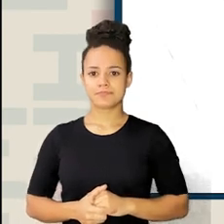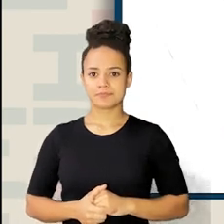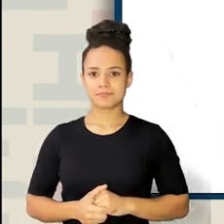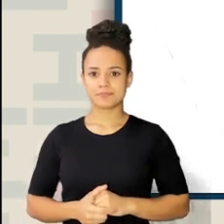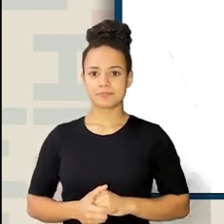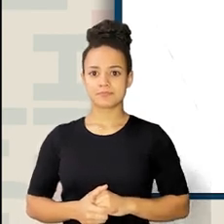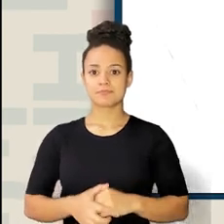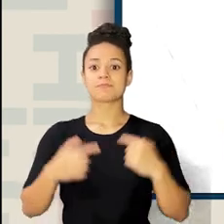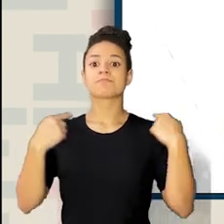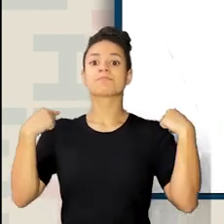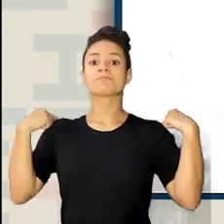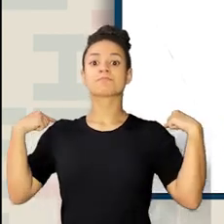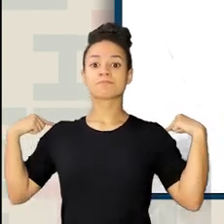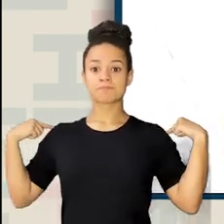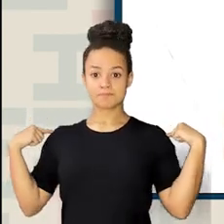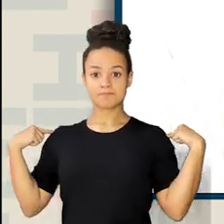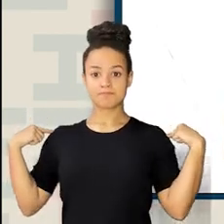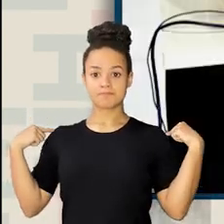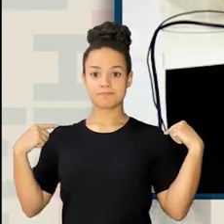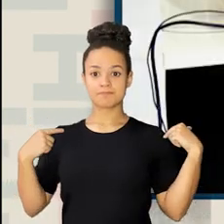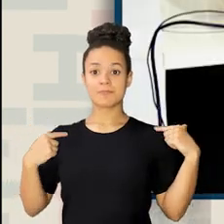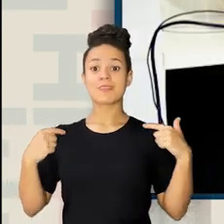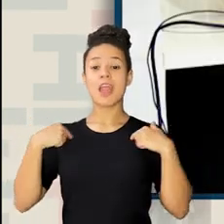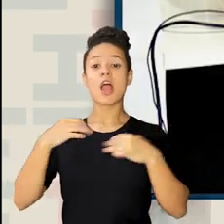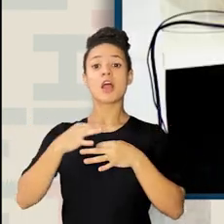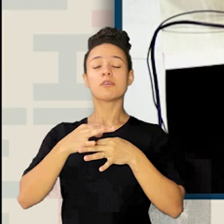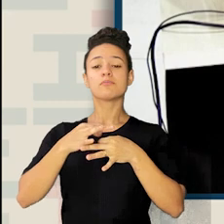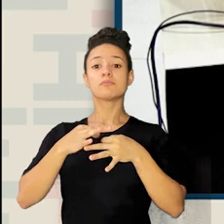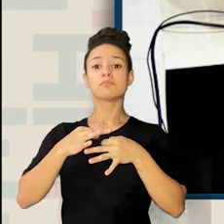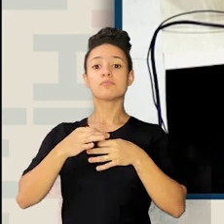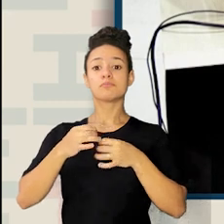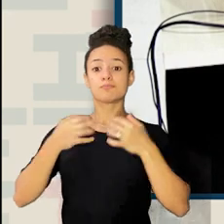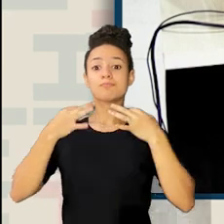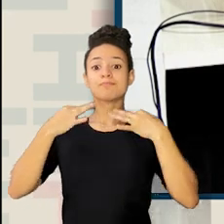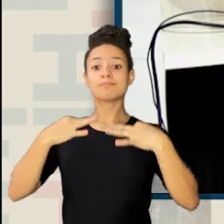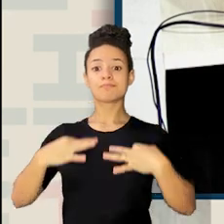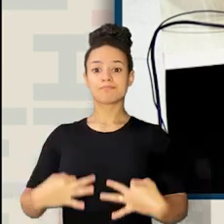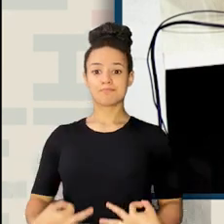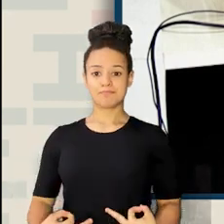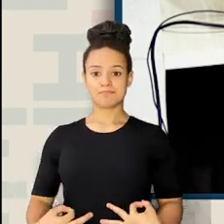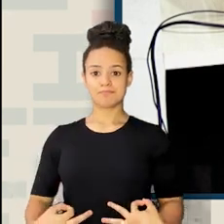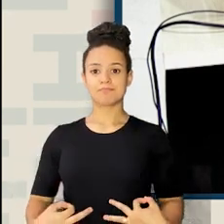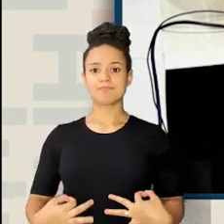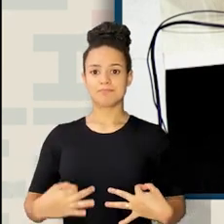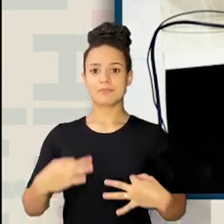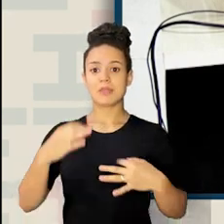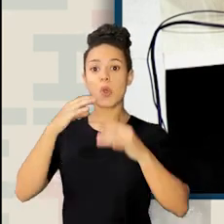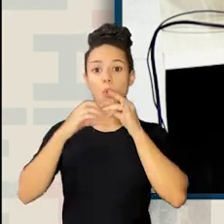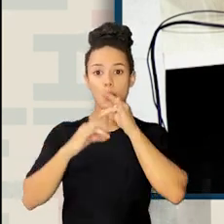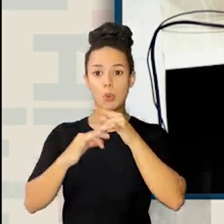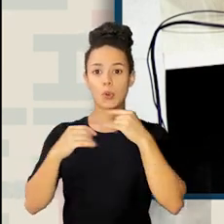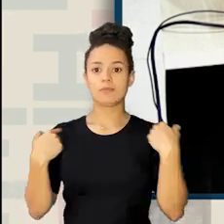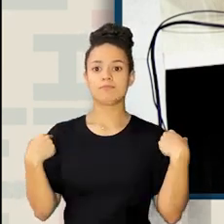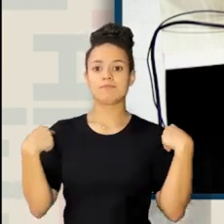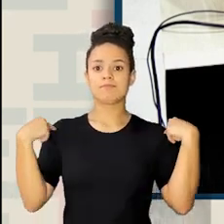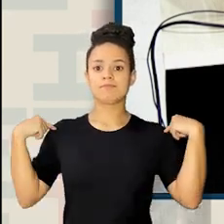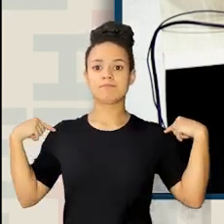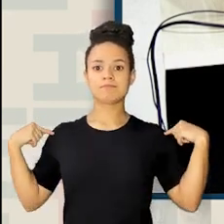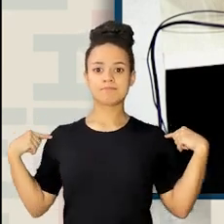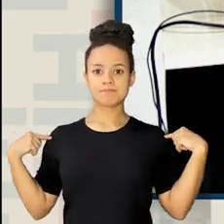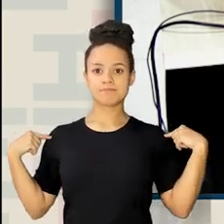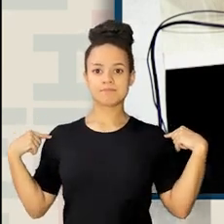6. Encaixou? Sim. Pronto. Essa é a postura do flautista. Os ombros encaixados, tá?